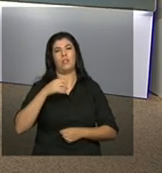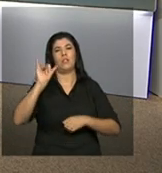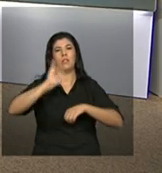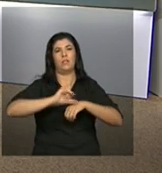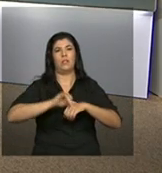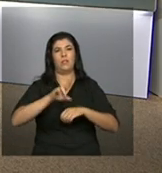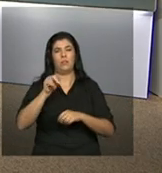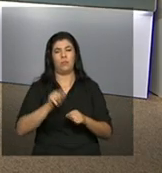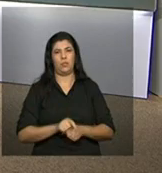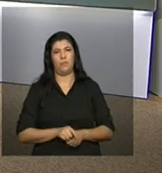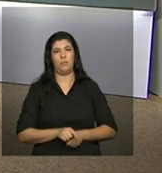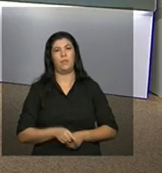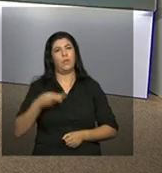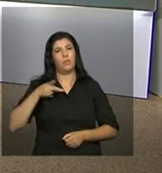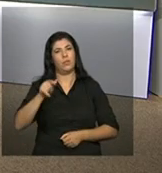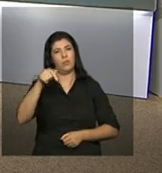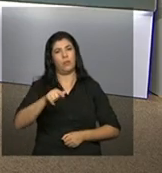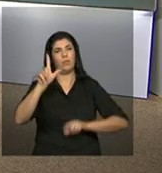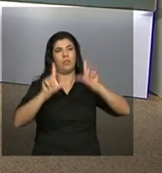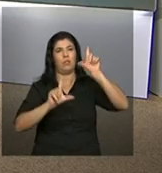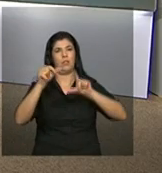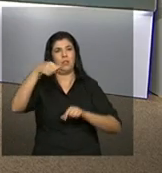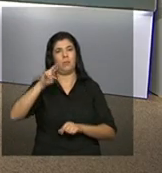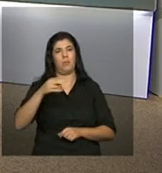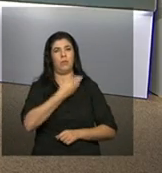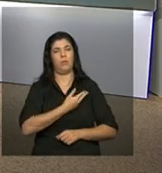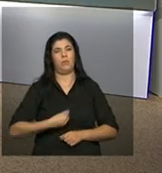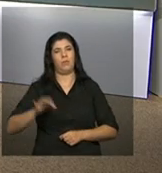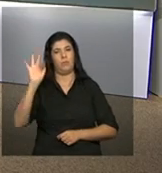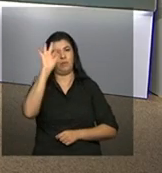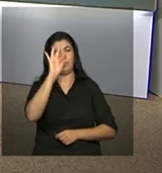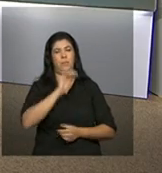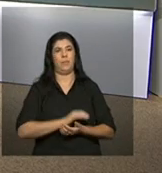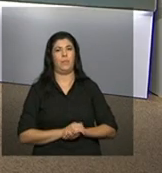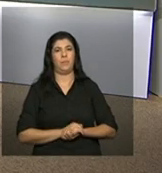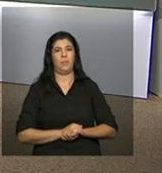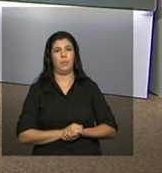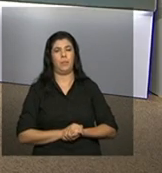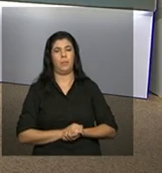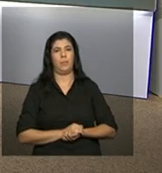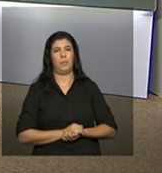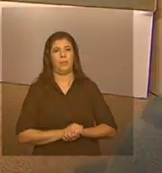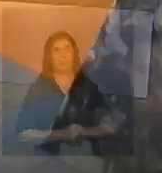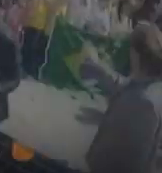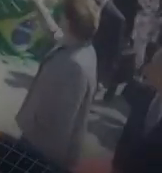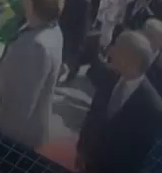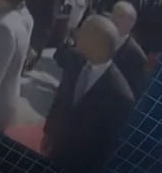cidade do Rio de Janeiro. Continue com a gente, NBR, a TV do Governo Federal.